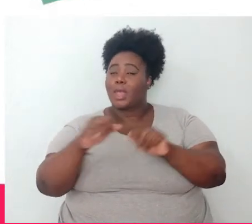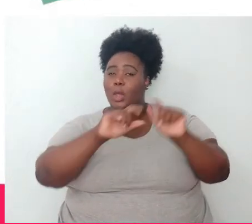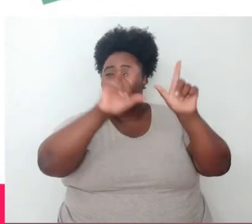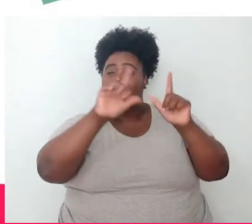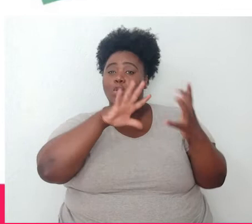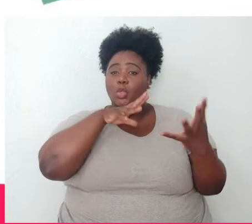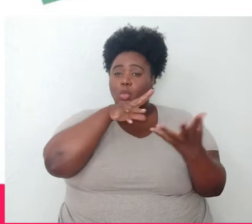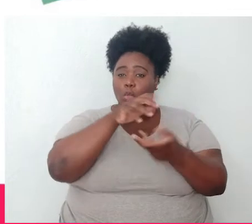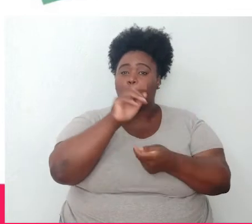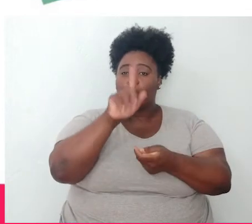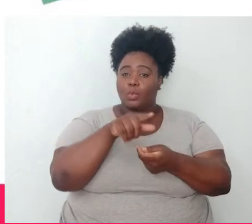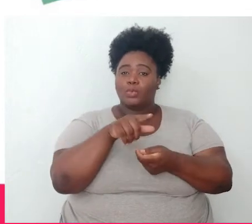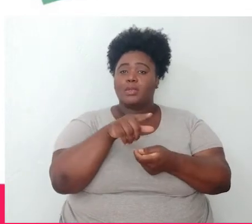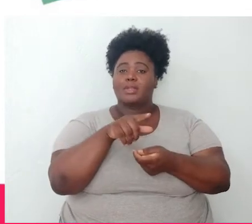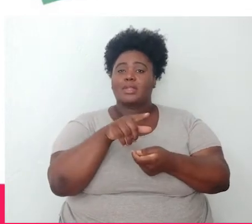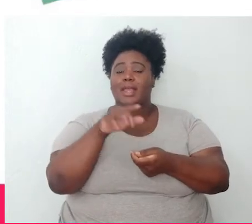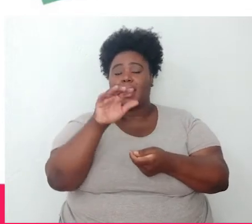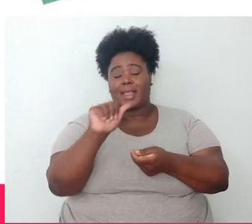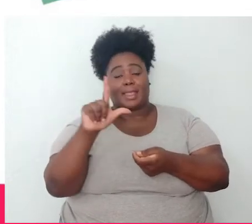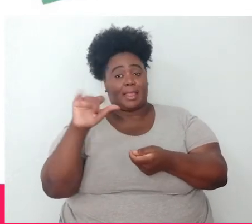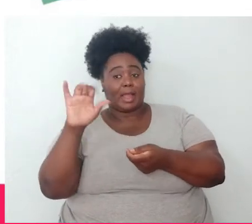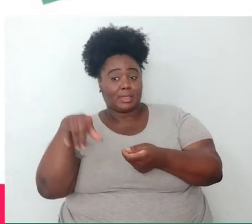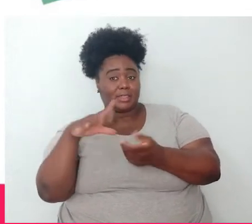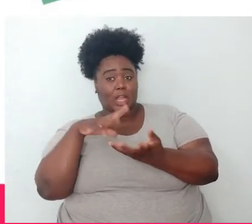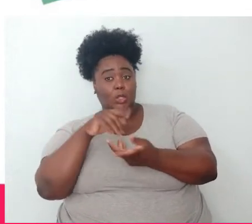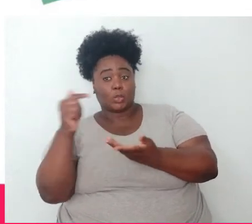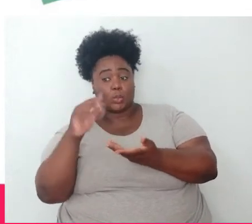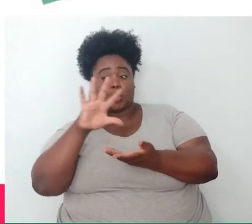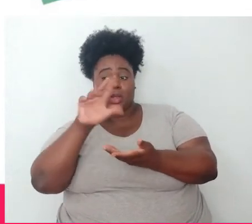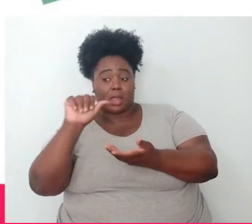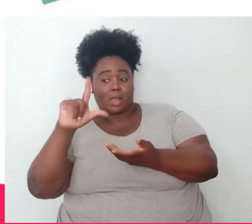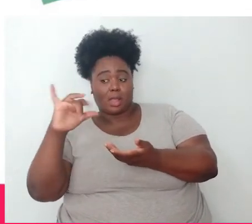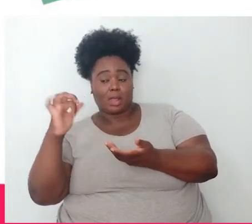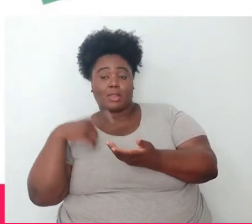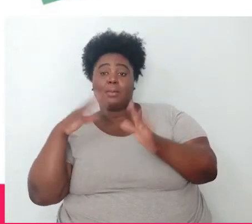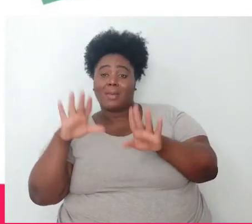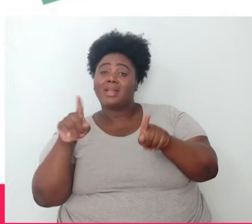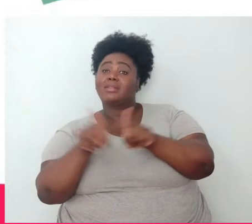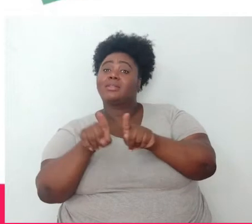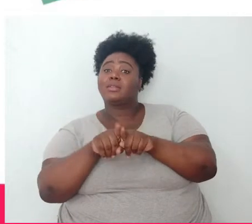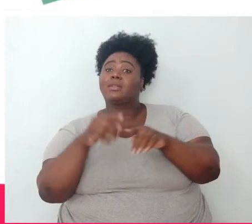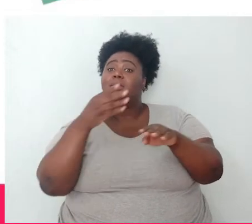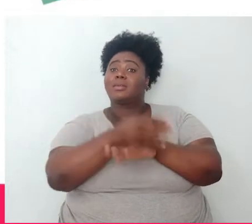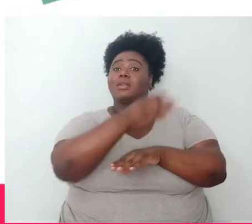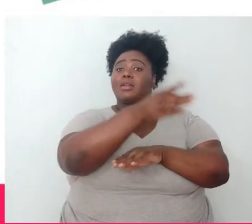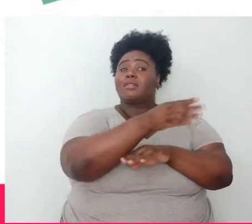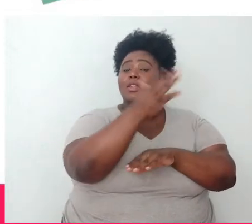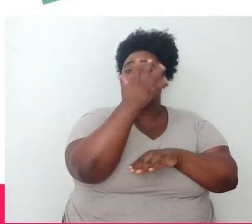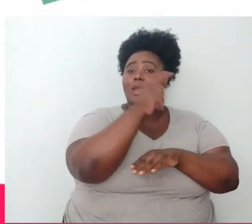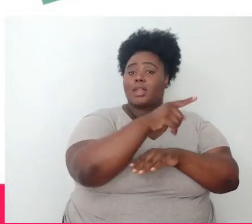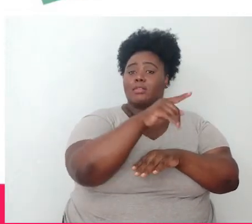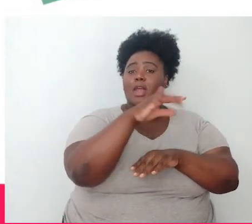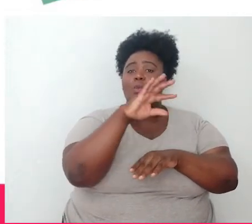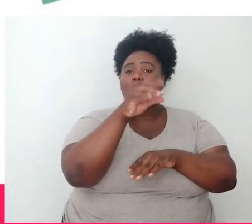é global, que é a imagem da Alice, mas que também atravessa diretamente um carnaval do Joãozinho 30,